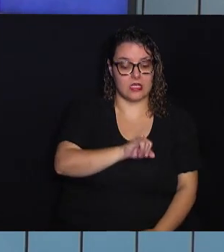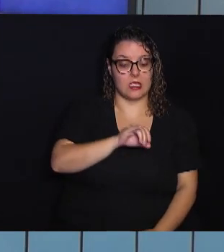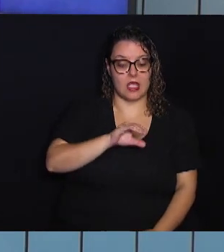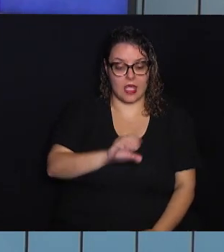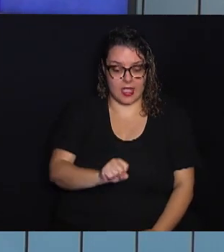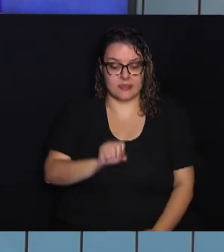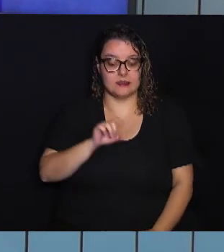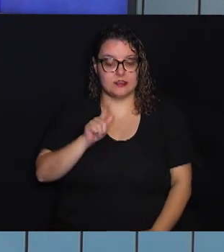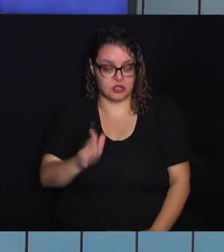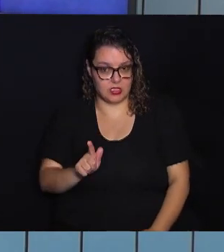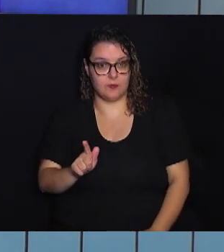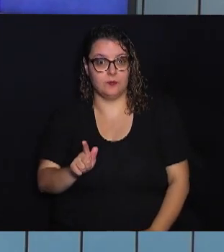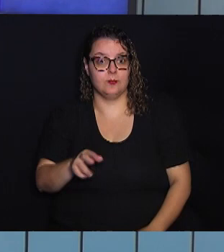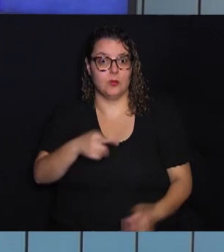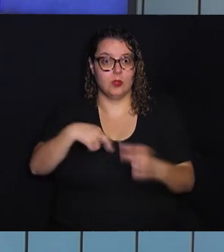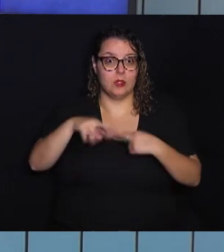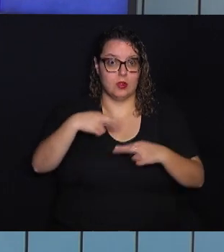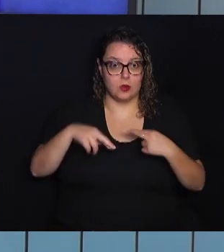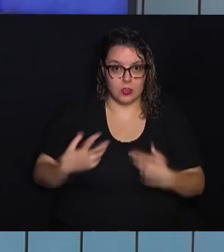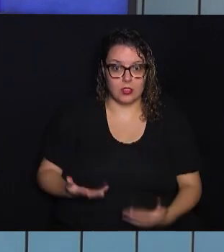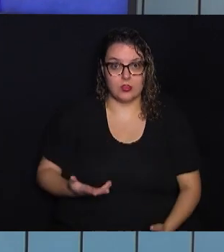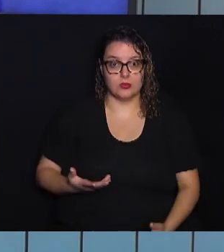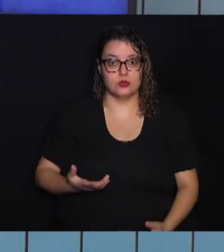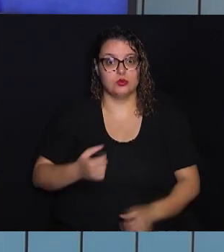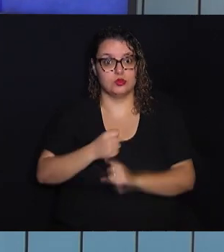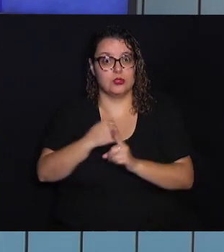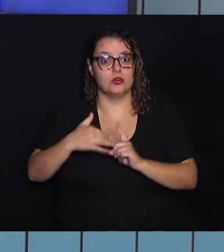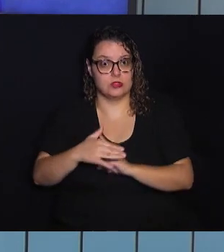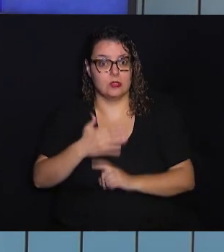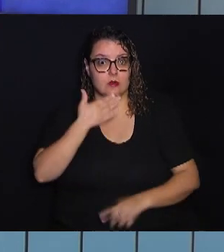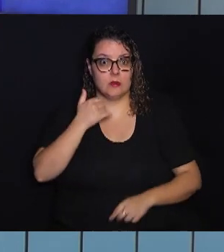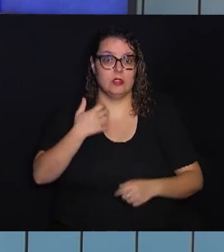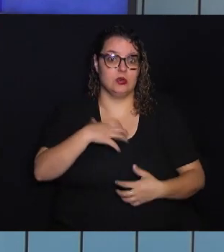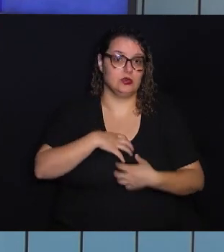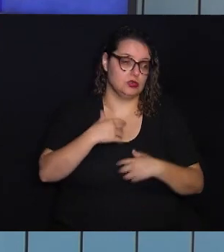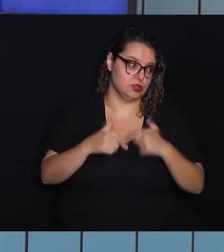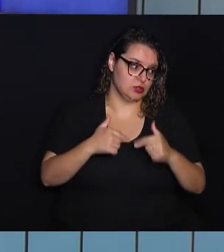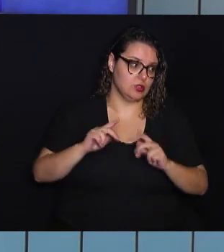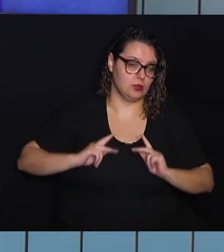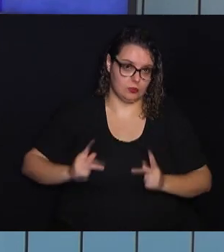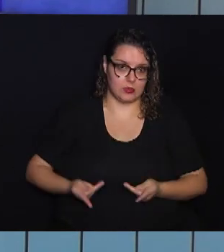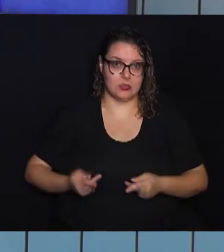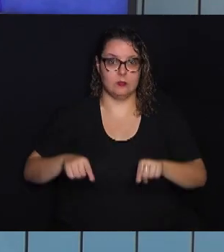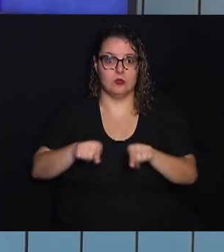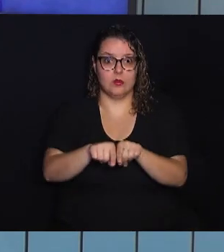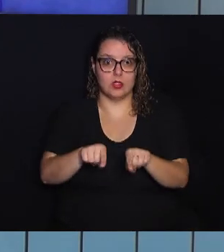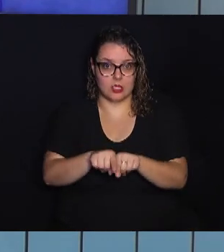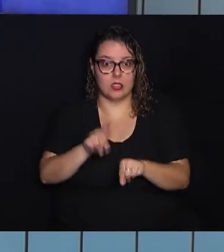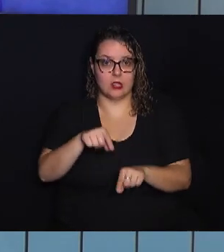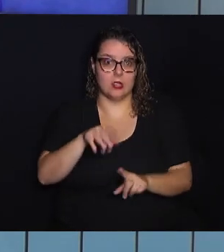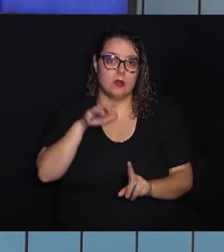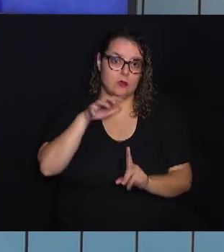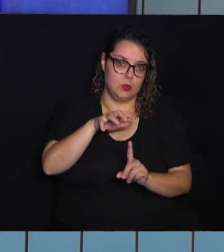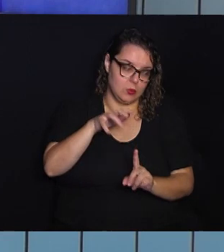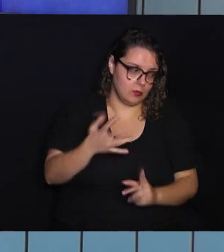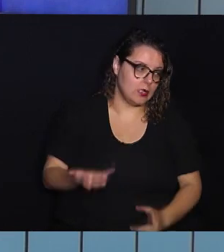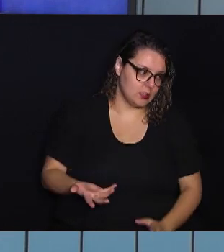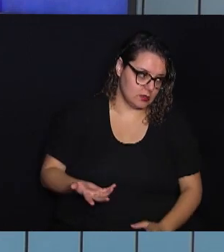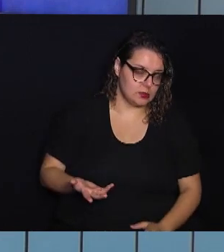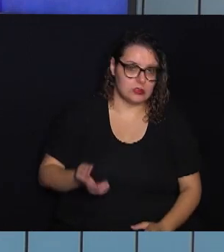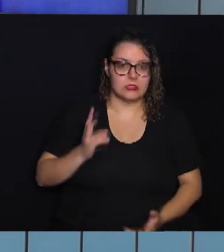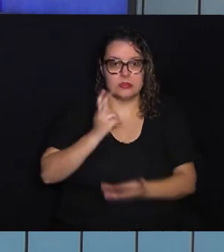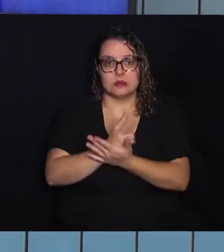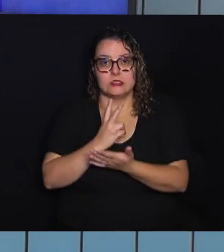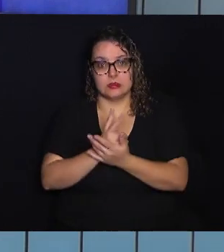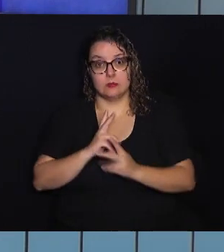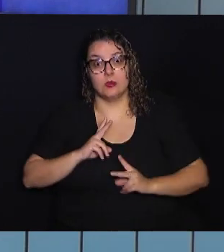o ISG para a questão social e de melhores condições de trabalho humanas, né? Porque também